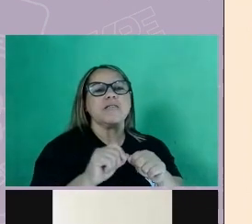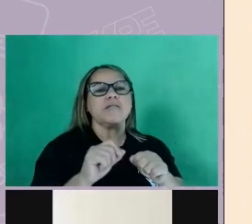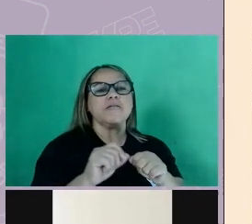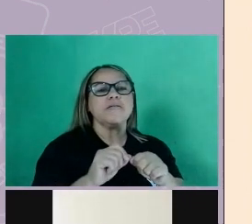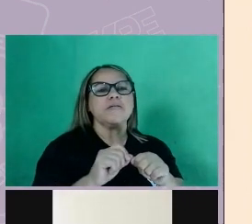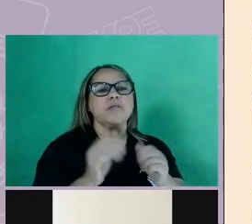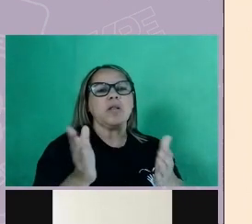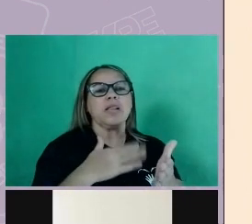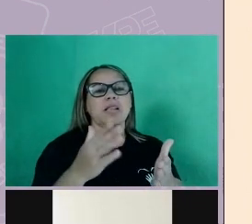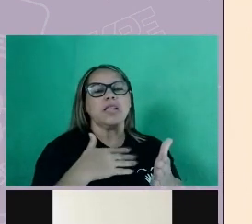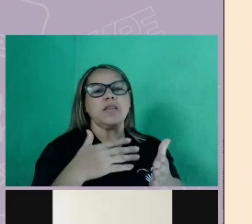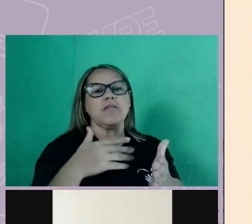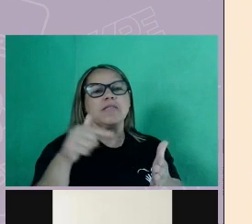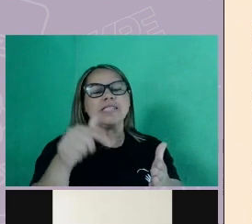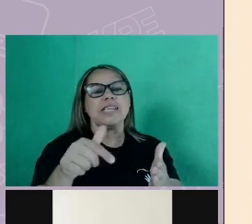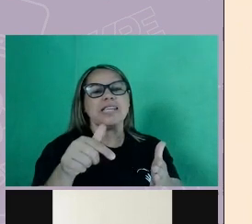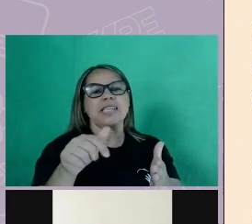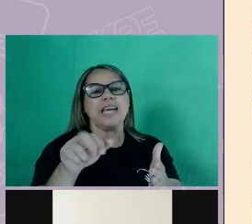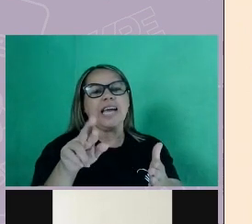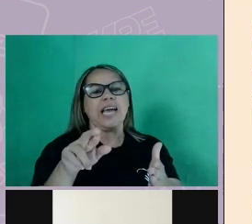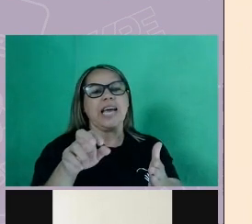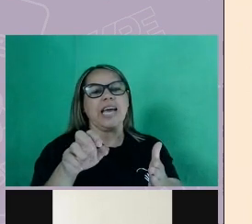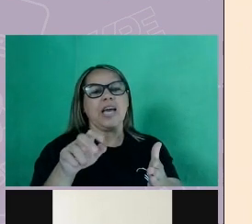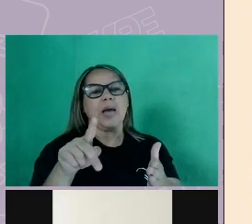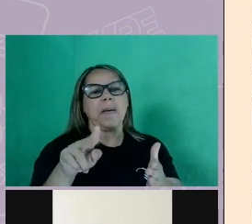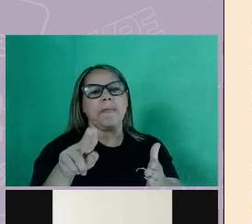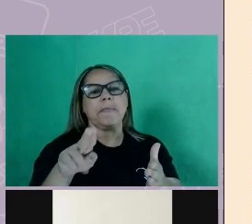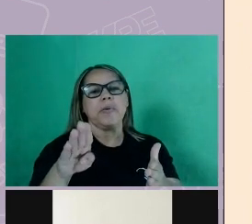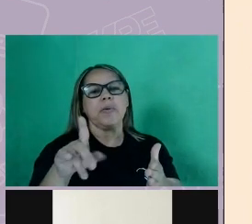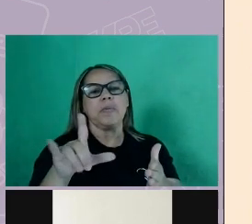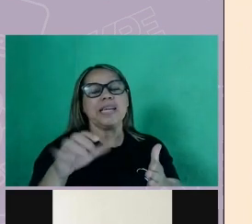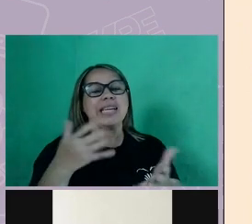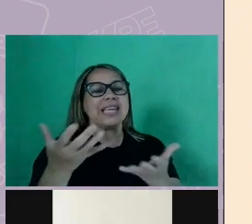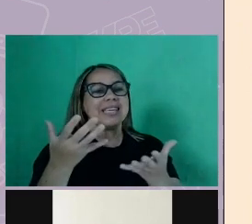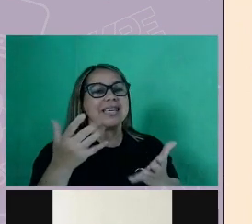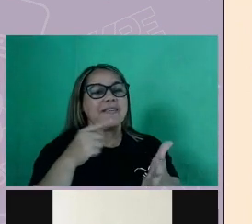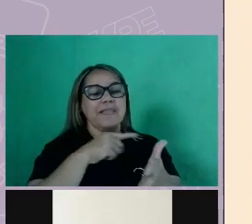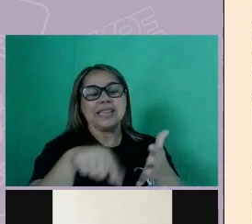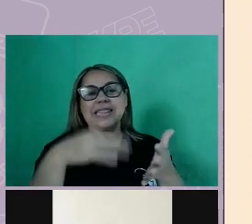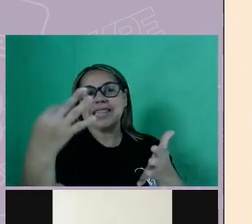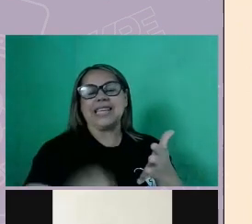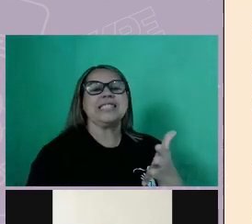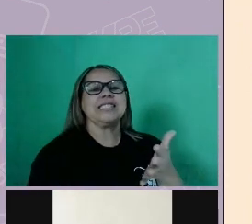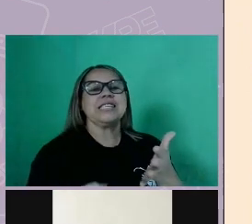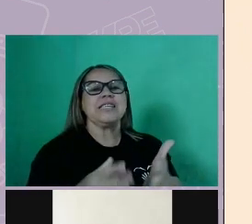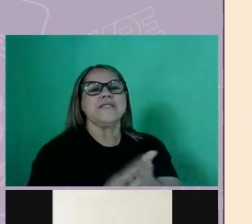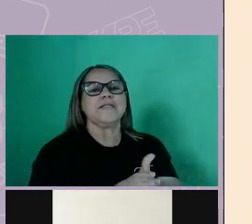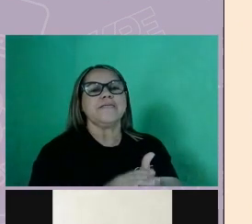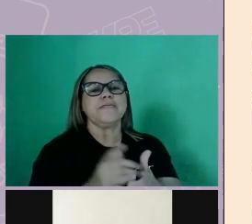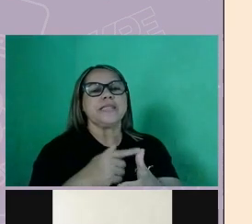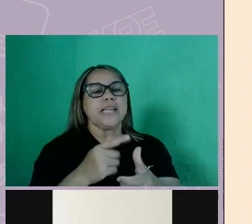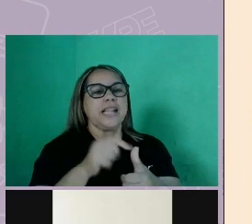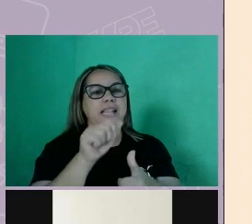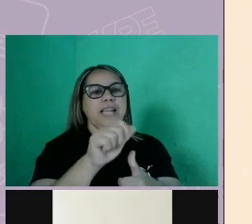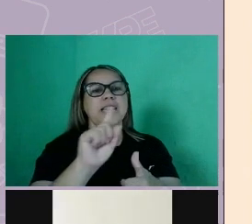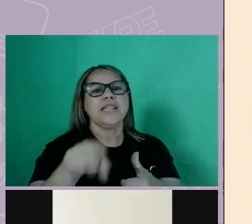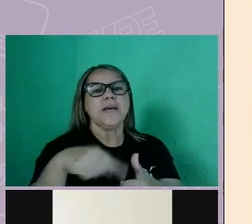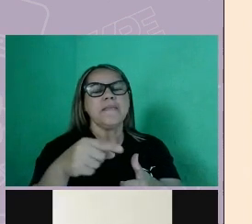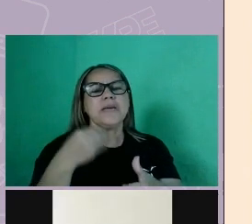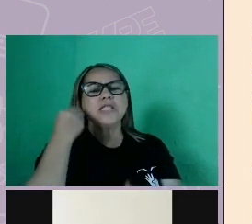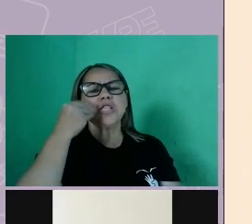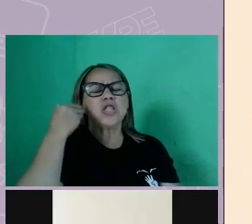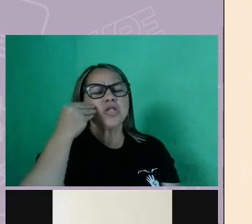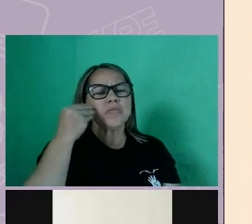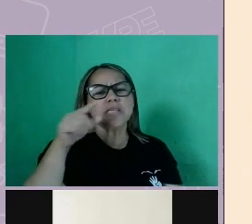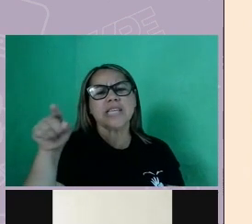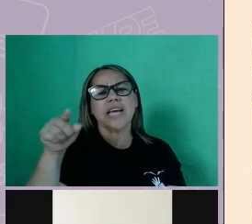podemos afirmar que ele quer a alternativa 7 vamos lá após essa experiência o filósofo